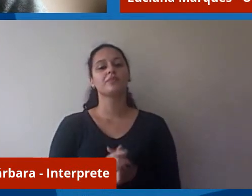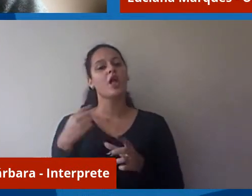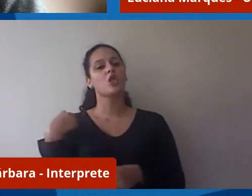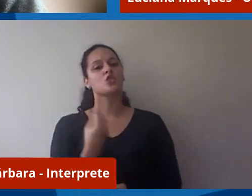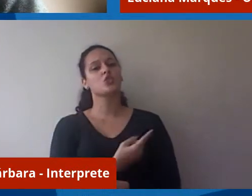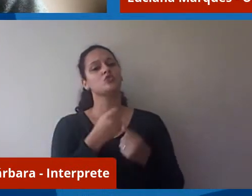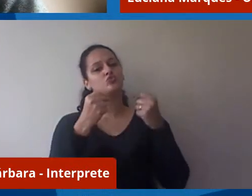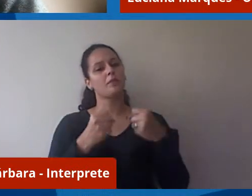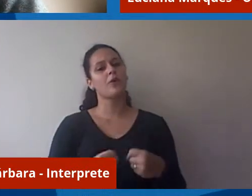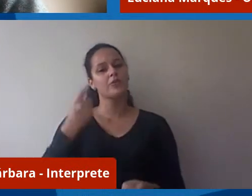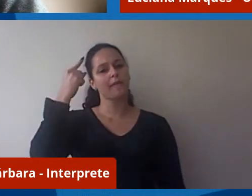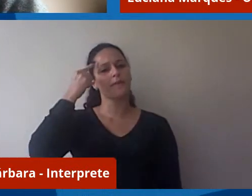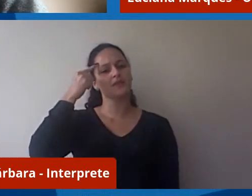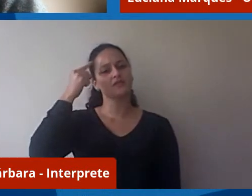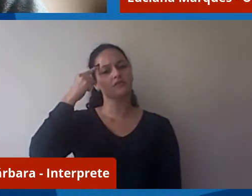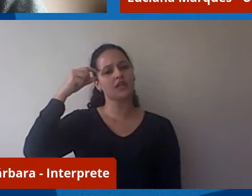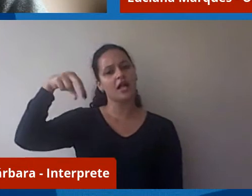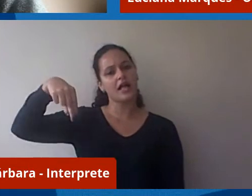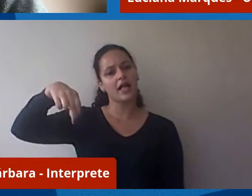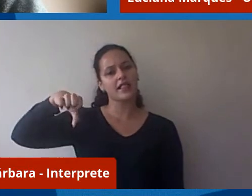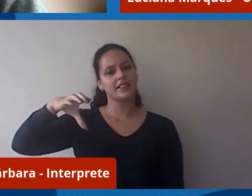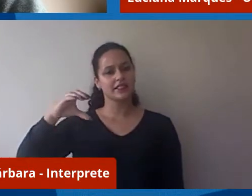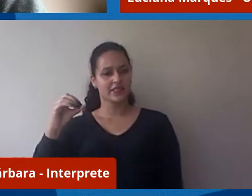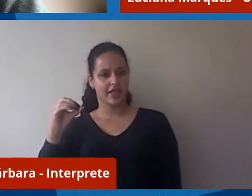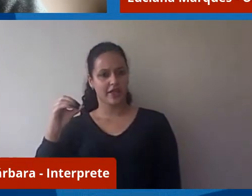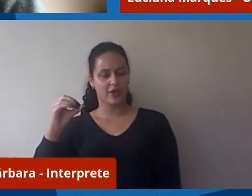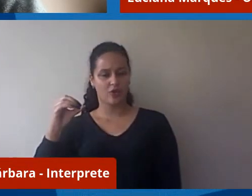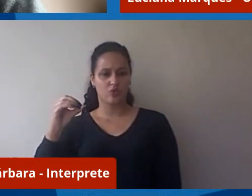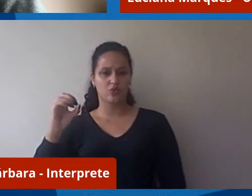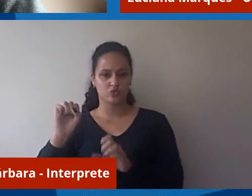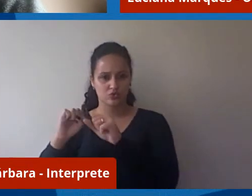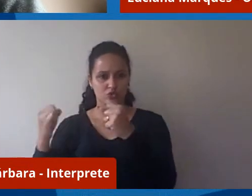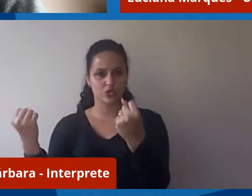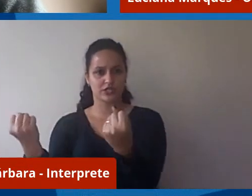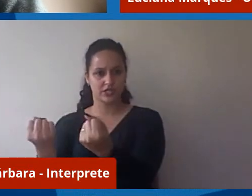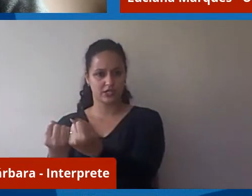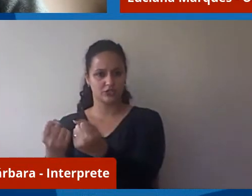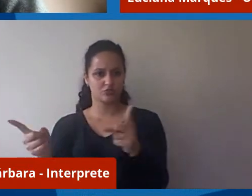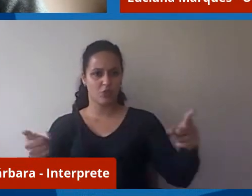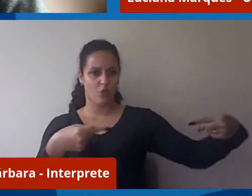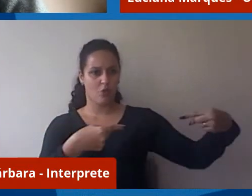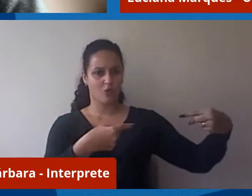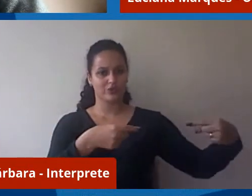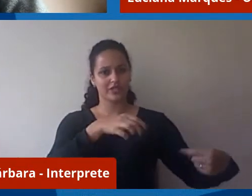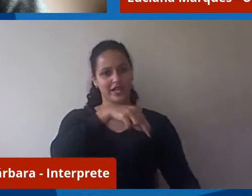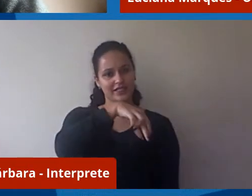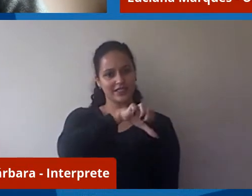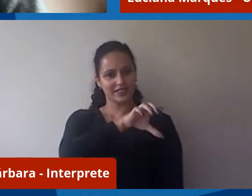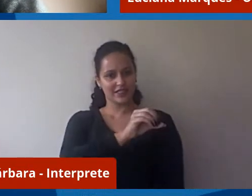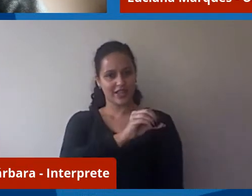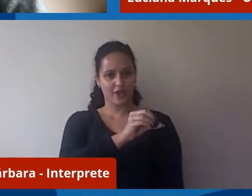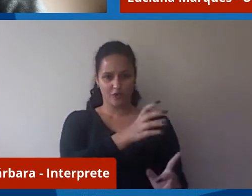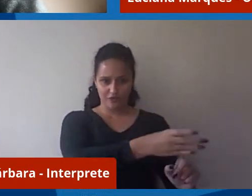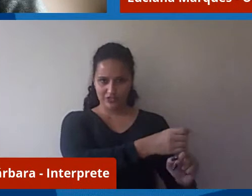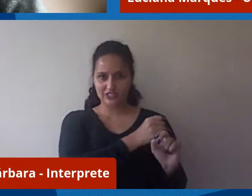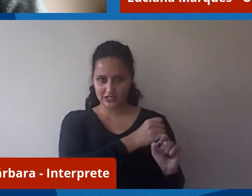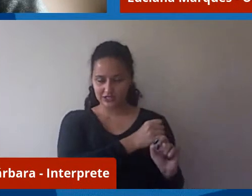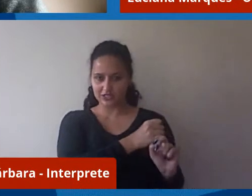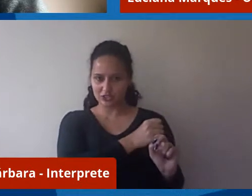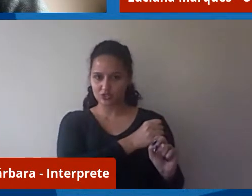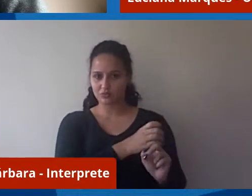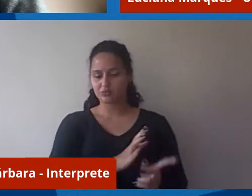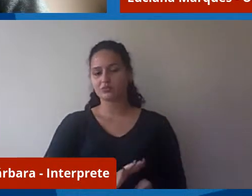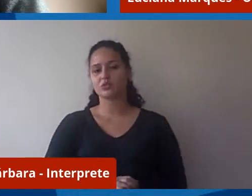um neossocialismo para combater o neofascismo? Se a resposta for positiva, quais as